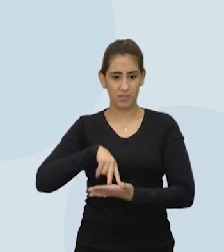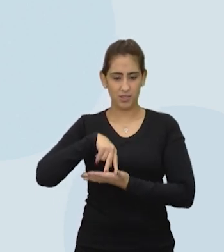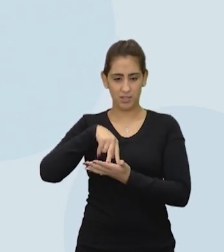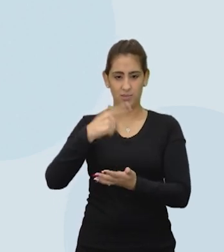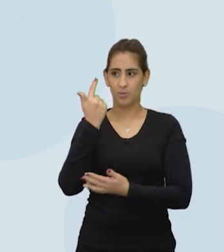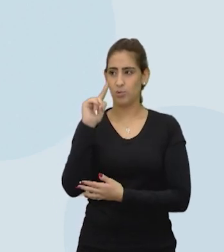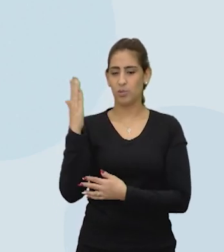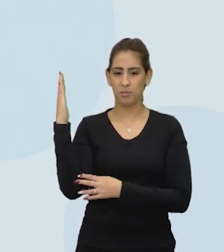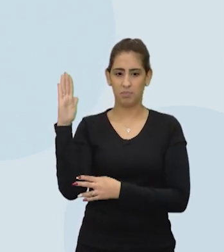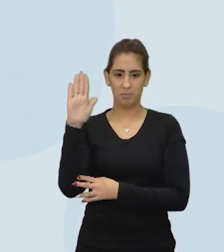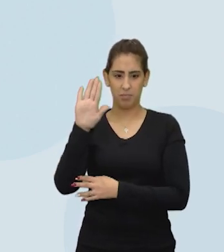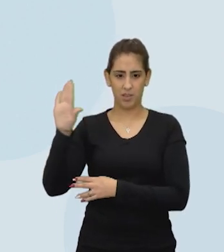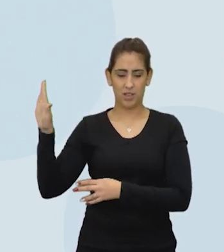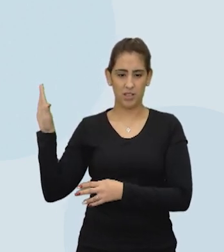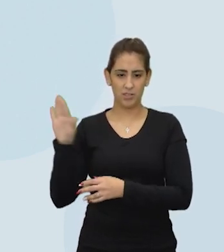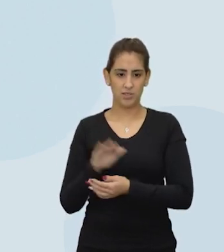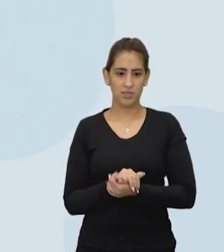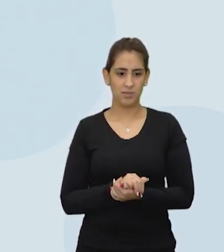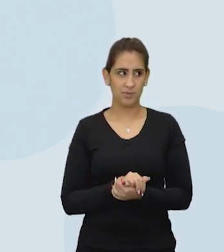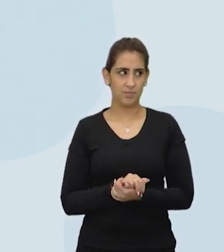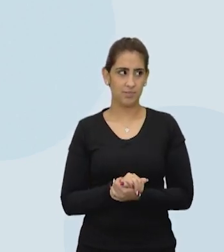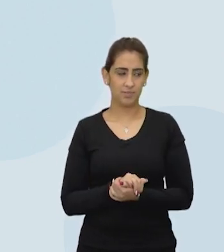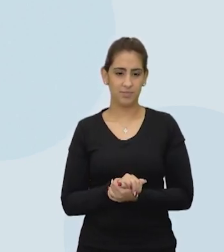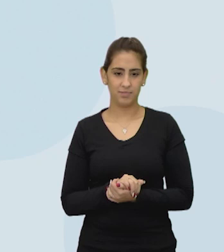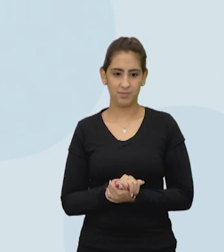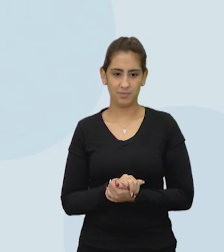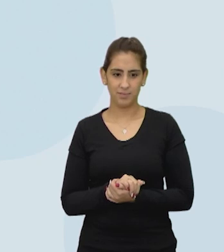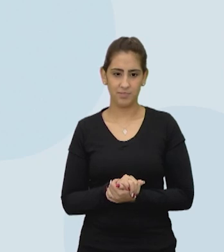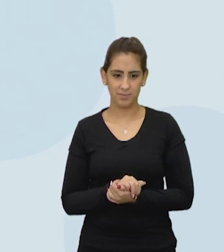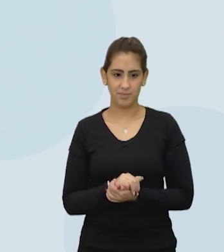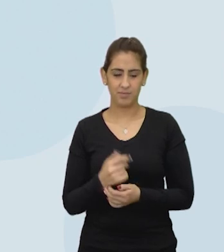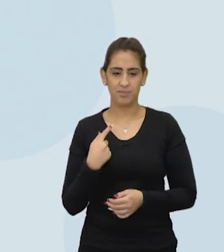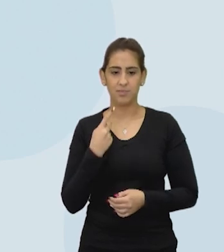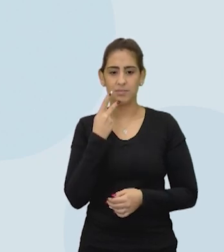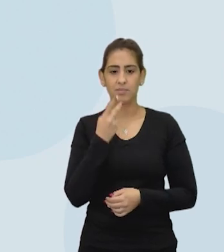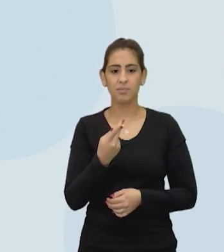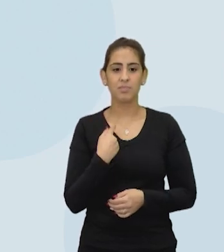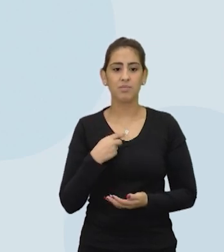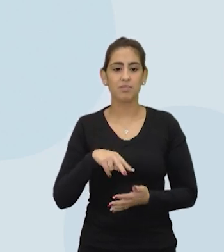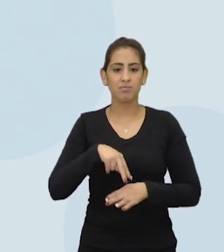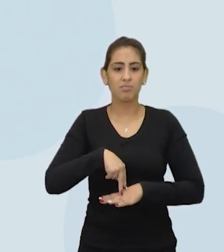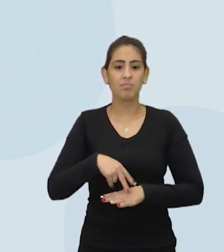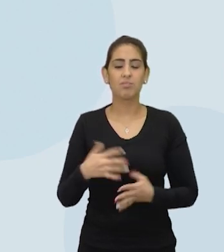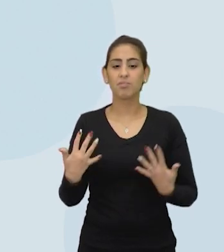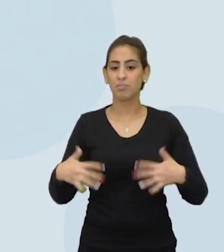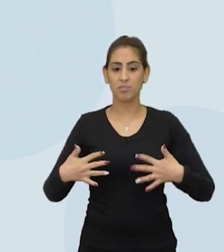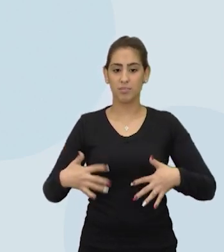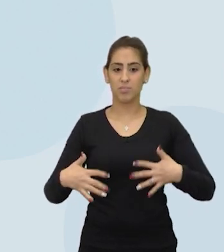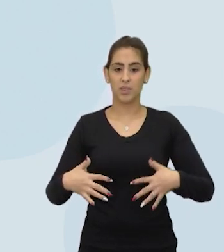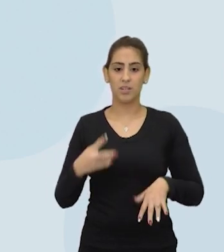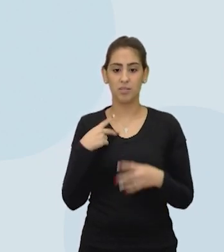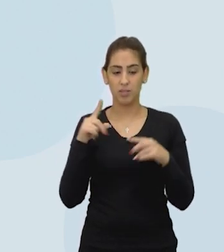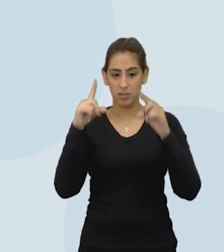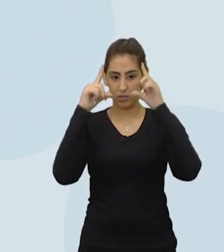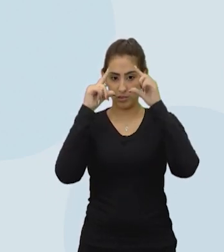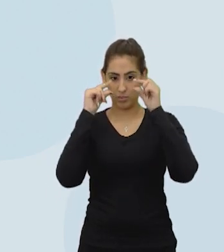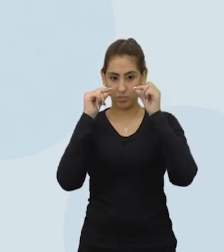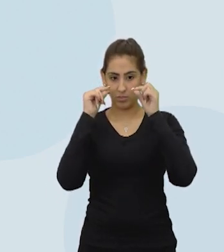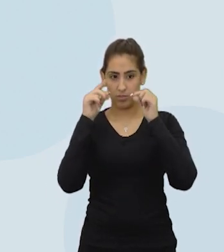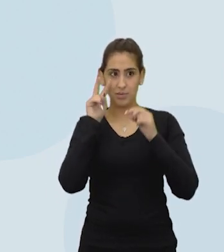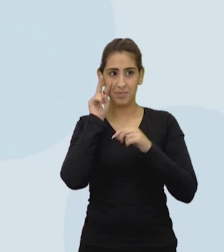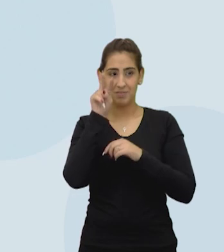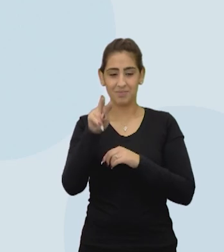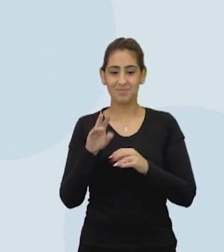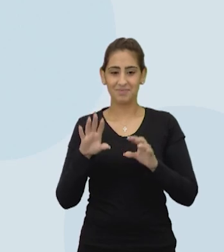outra parede. Digo, ergo-me a tremer, fecho o ferrolho e olho o teto,